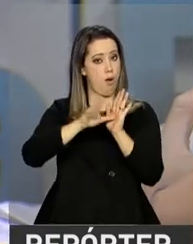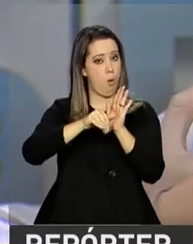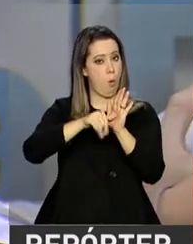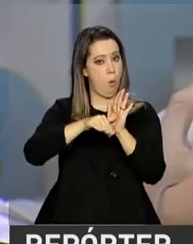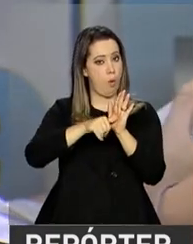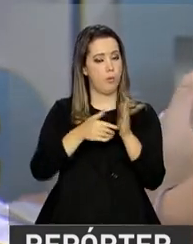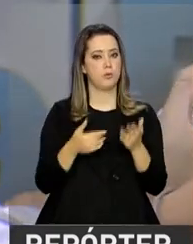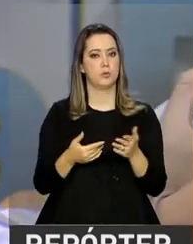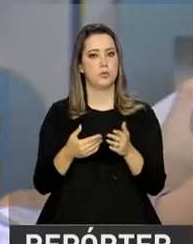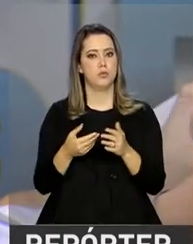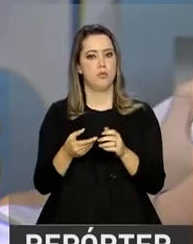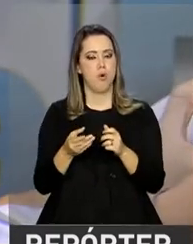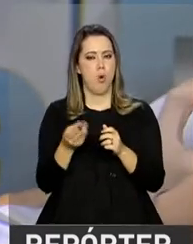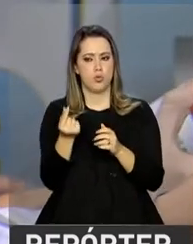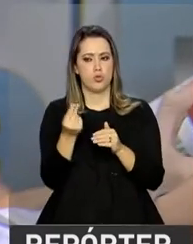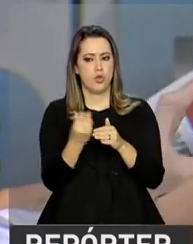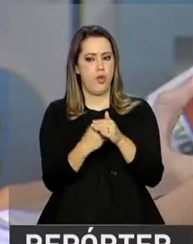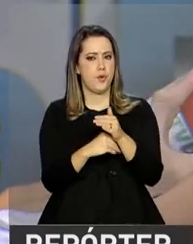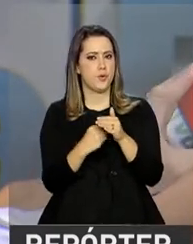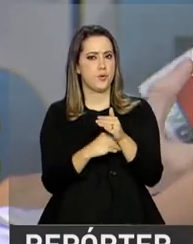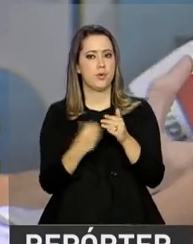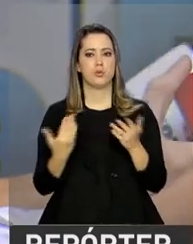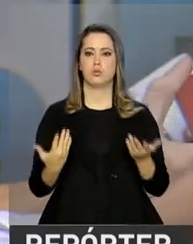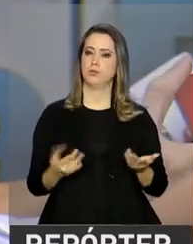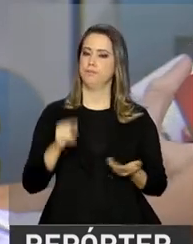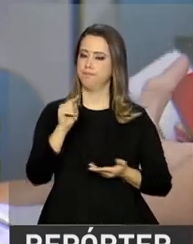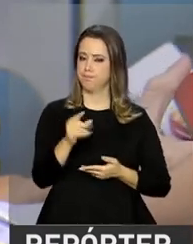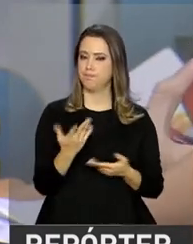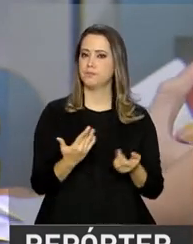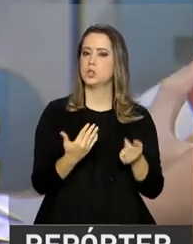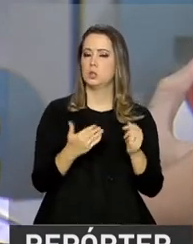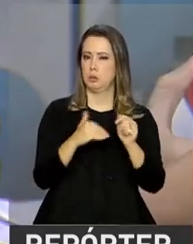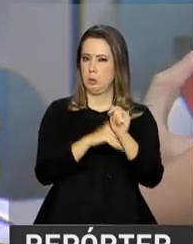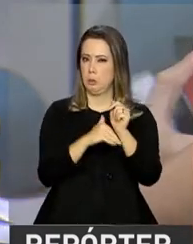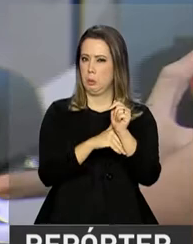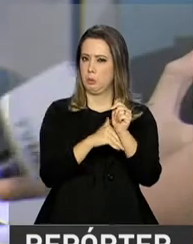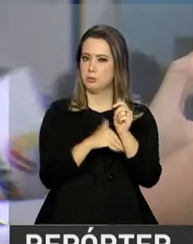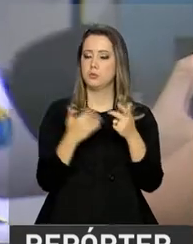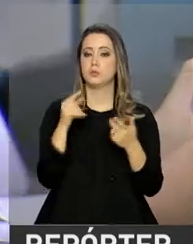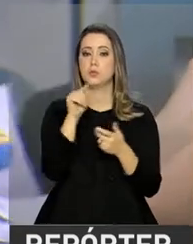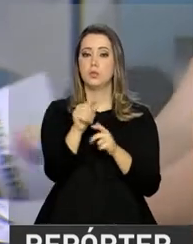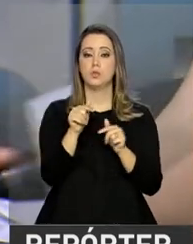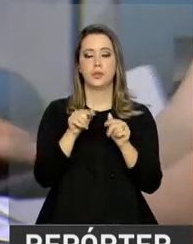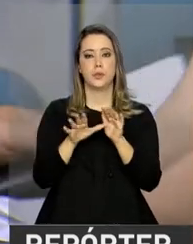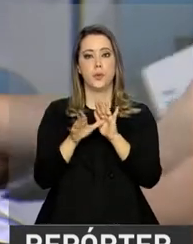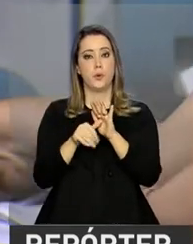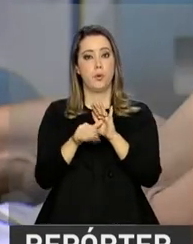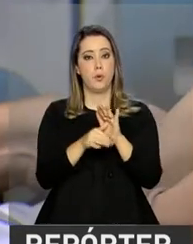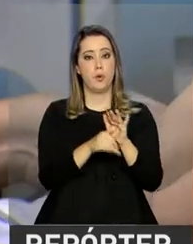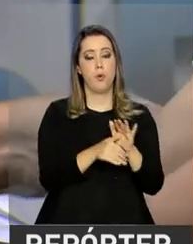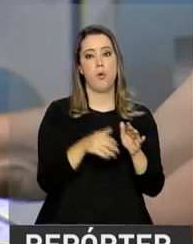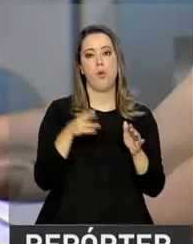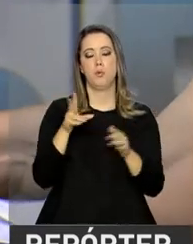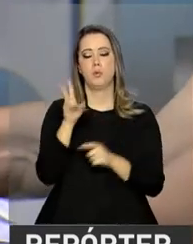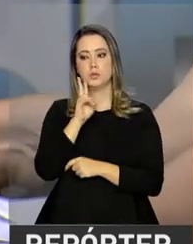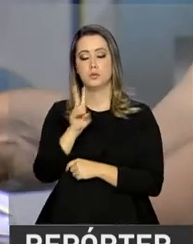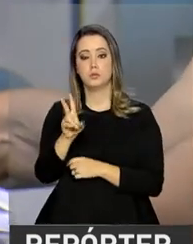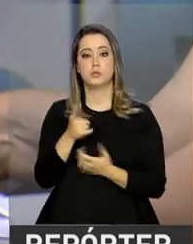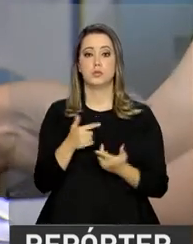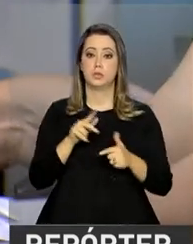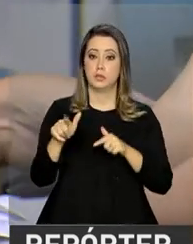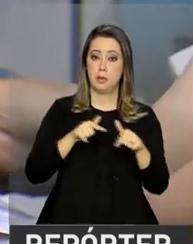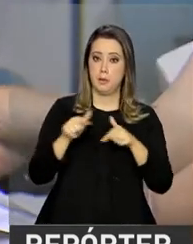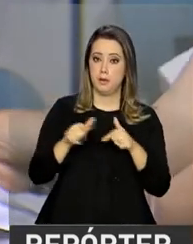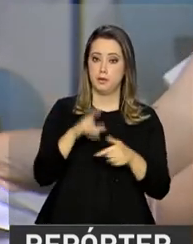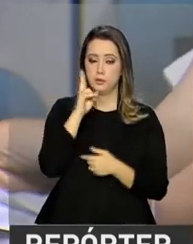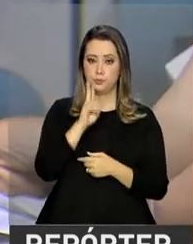sonegação são os grandes a continuação dos esquemas de nas grandes operações de fraude que a receita participa em força tarefa